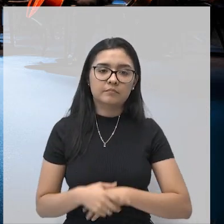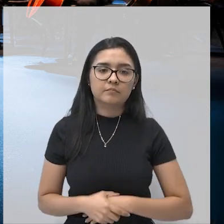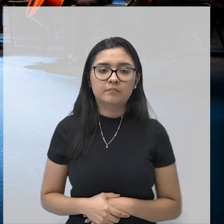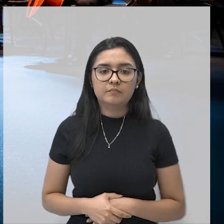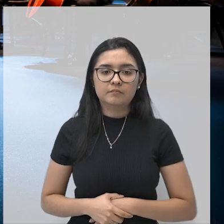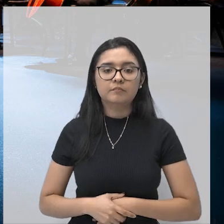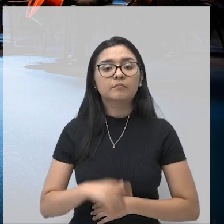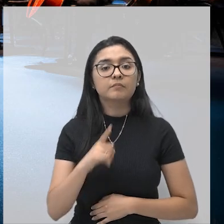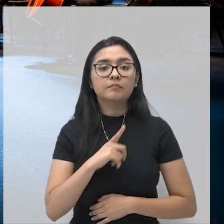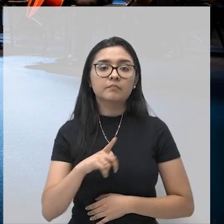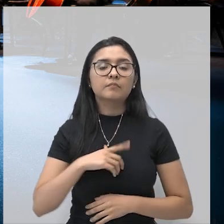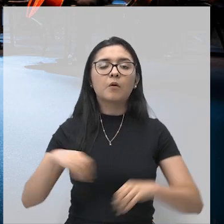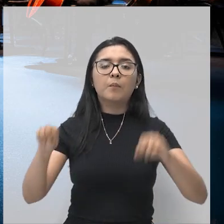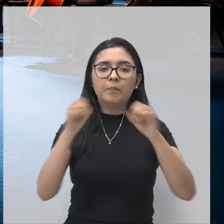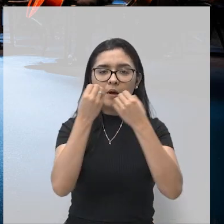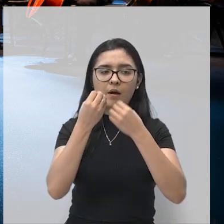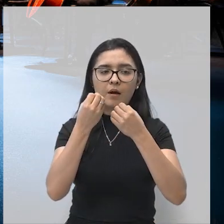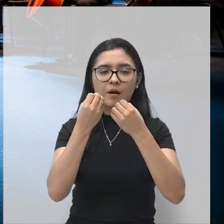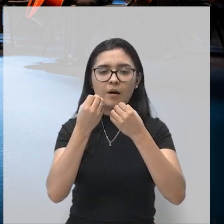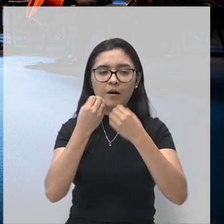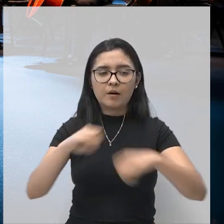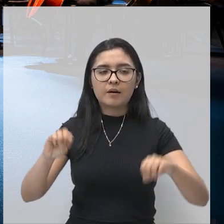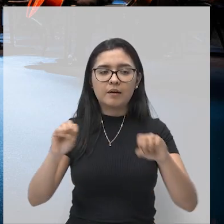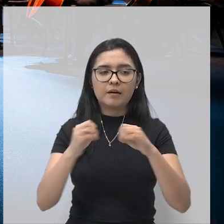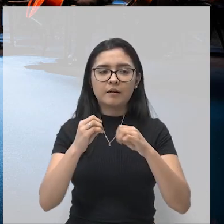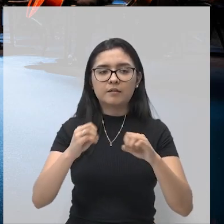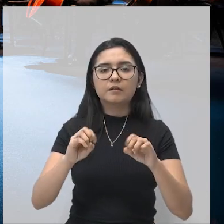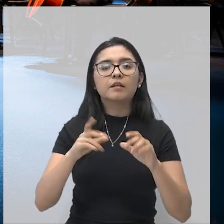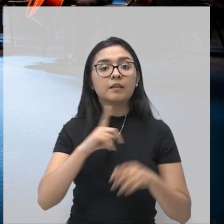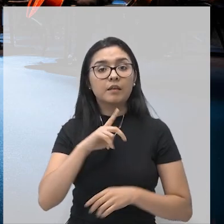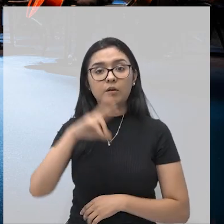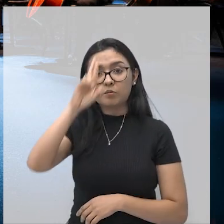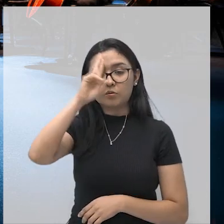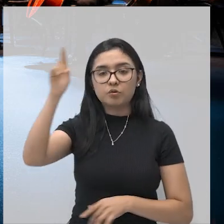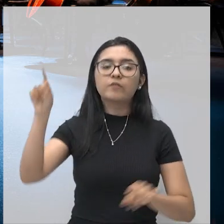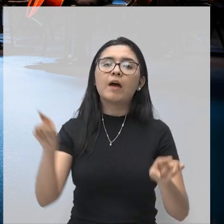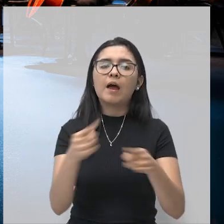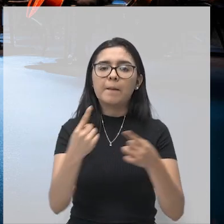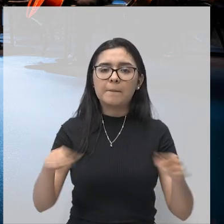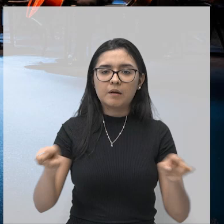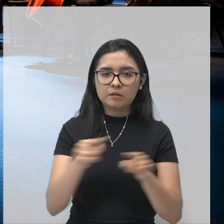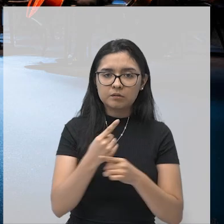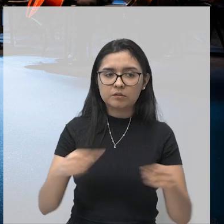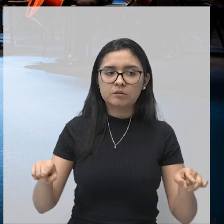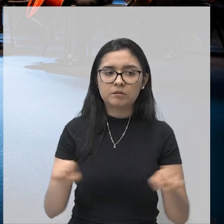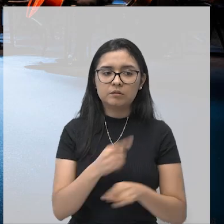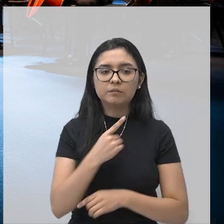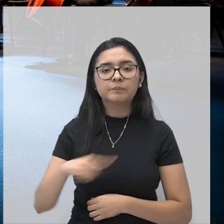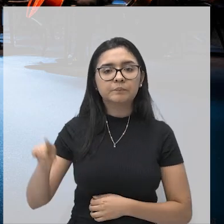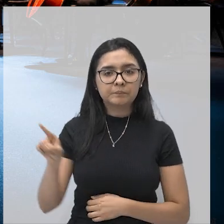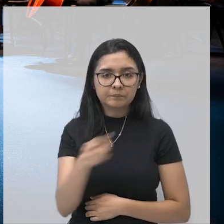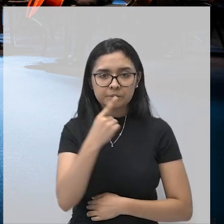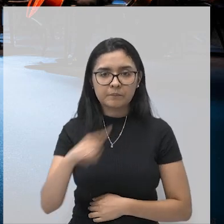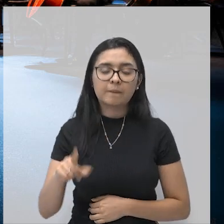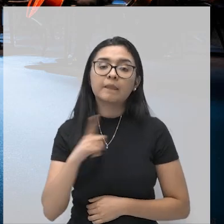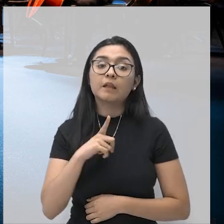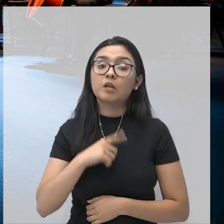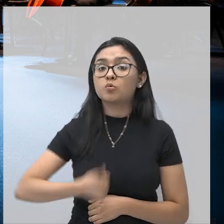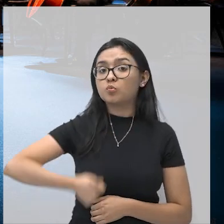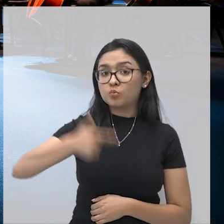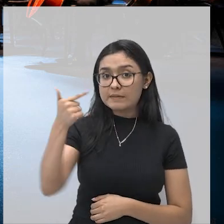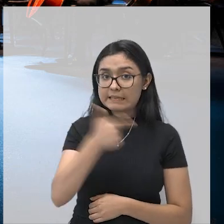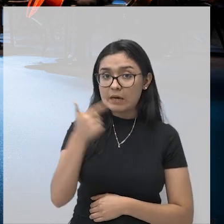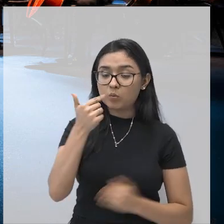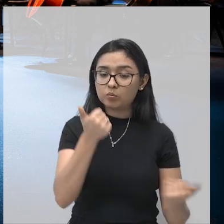temos o maestro, né, que vai comandar essa orquestra toda, e o maestro auxiliar, que é o segundo